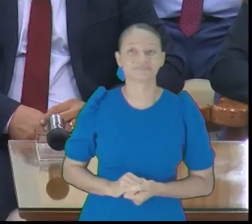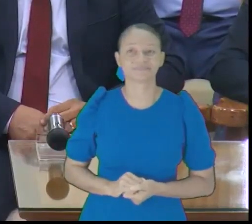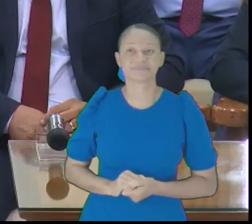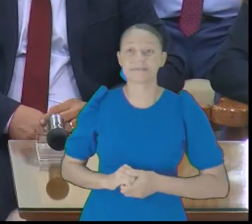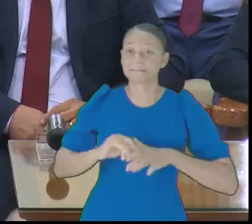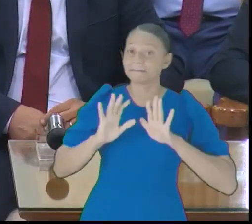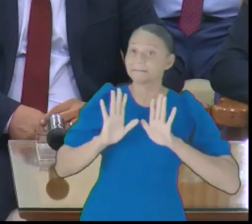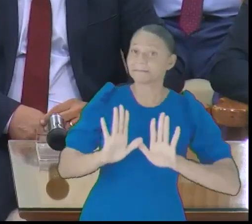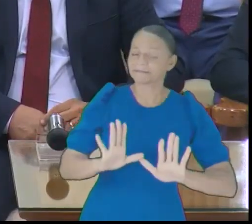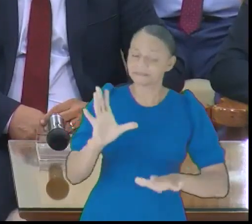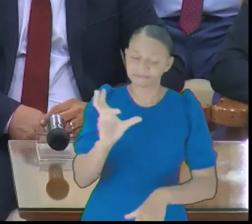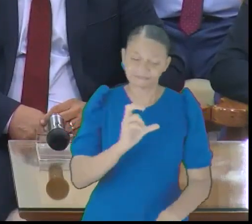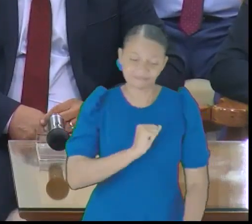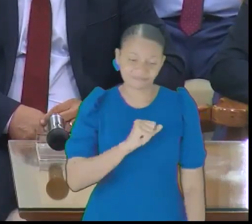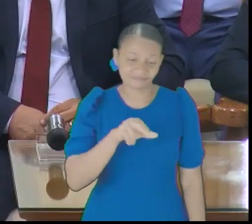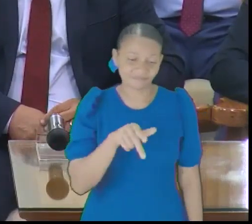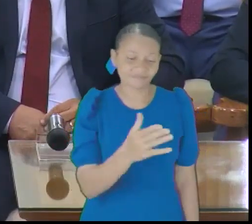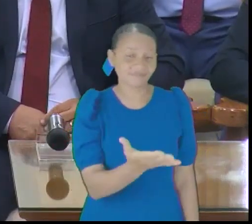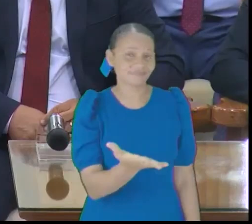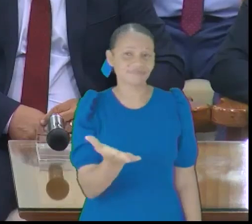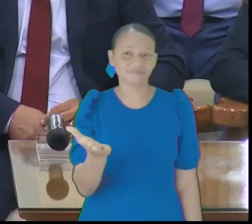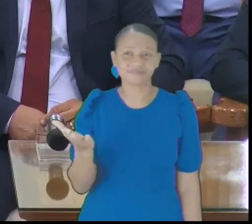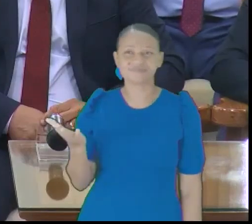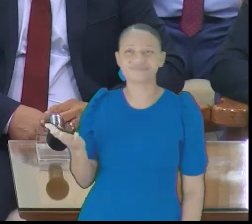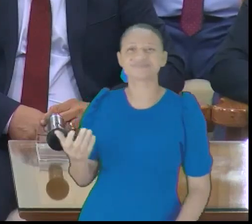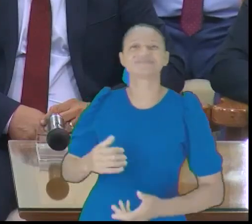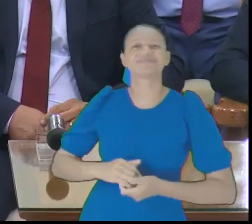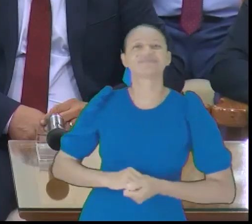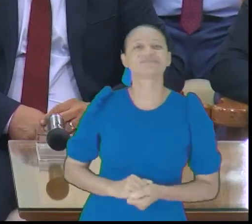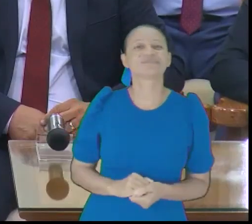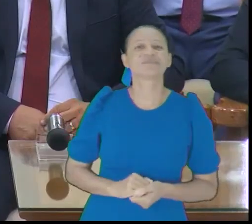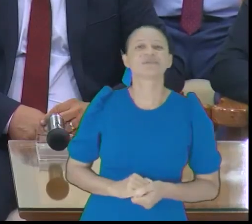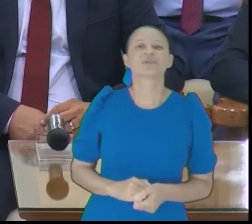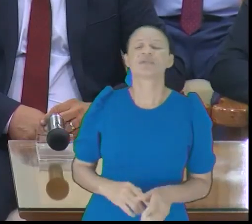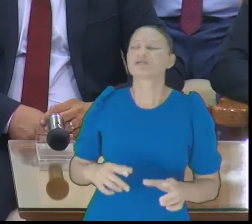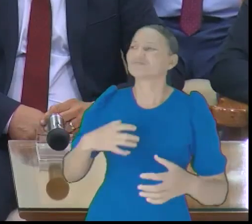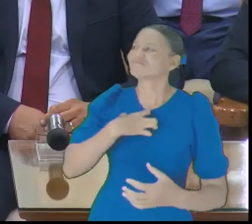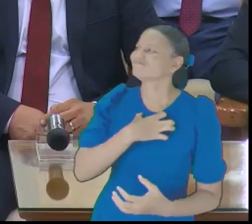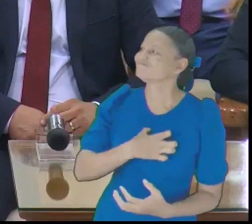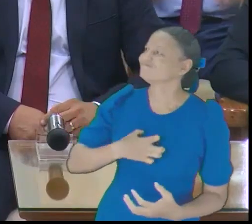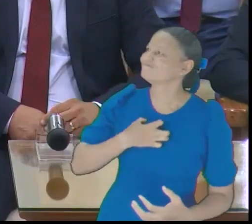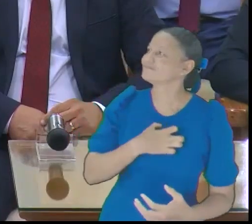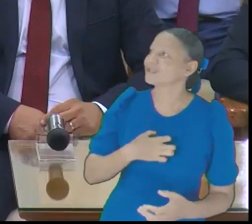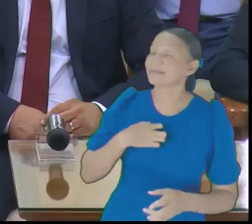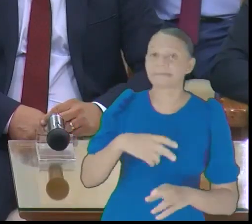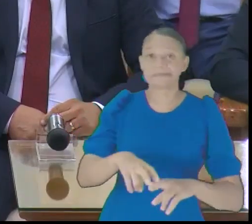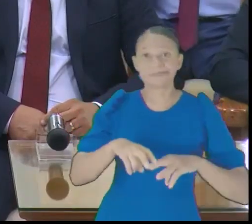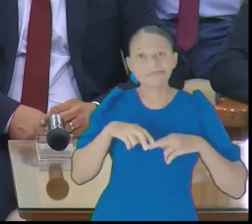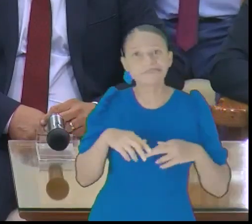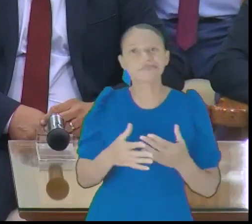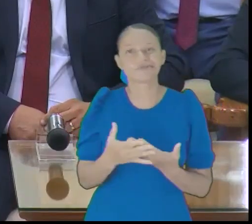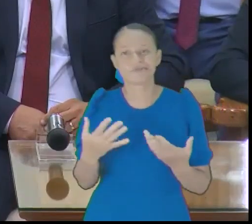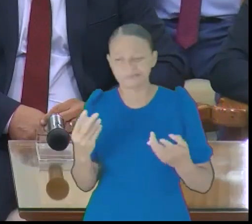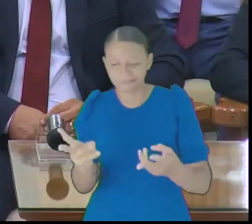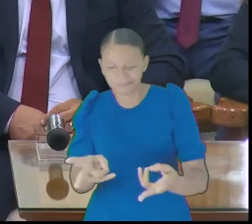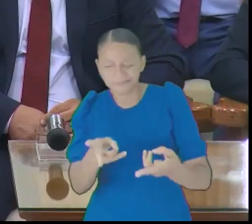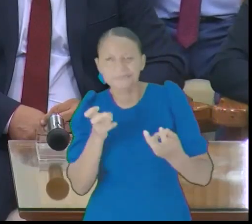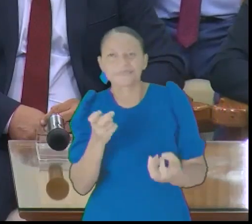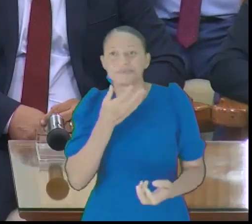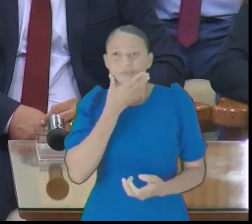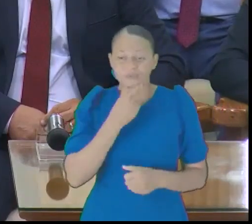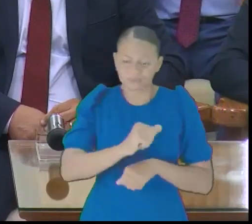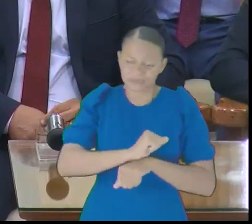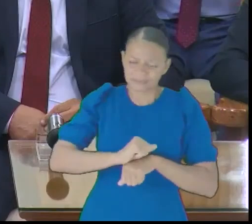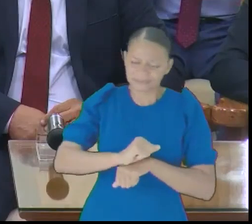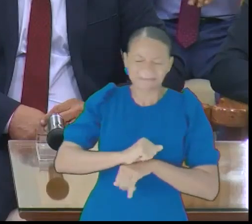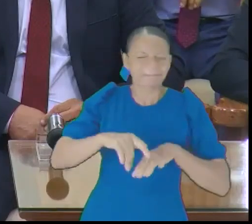Mas, meus amados irmãos, o que me intriga, e é por isso que a gente percebe que Abraão não está